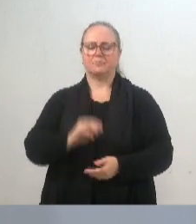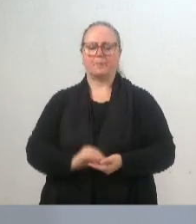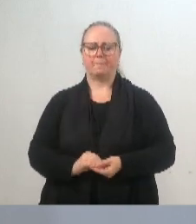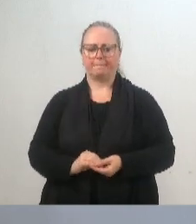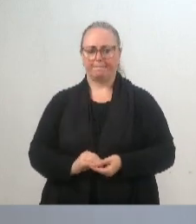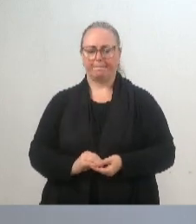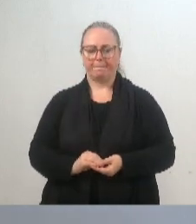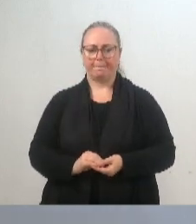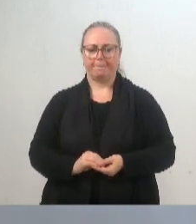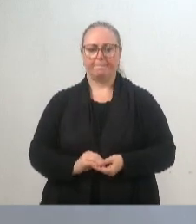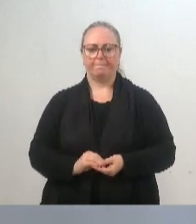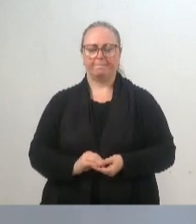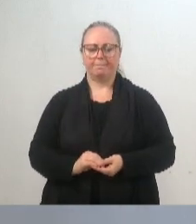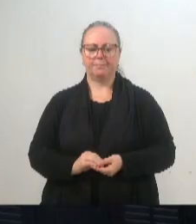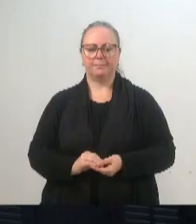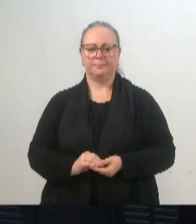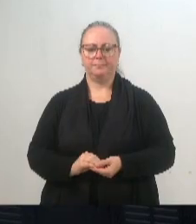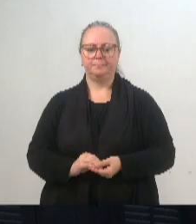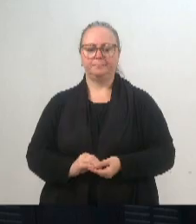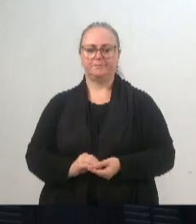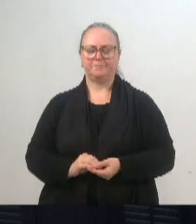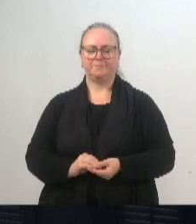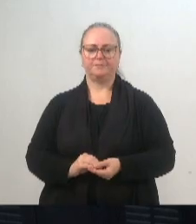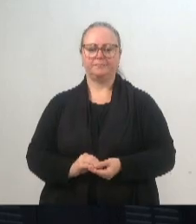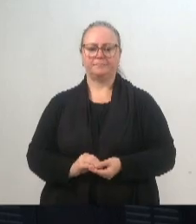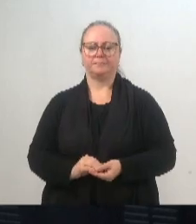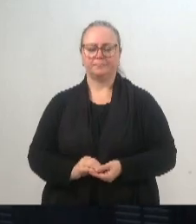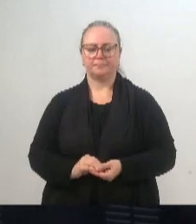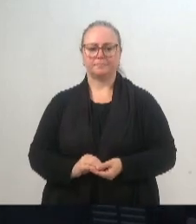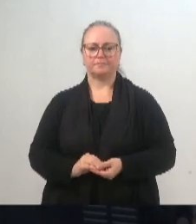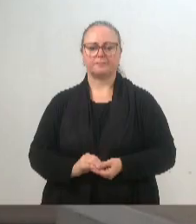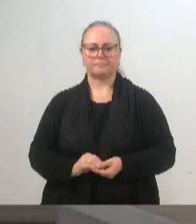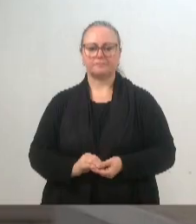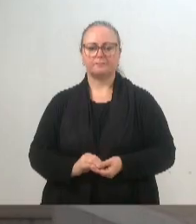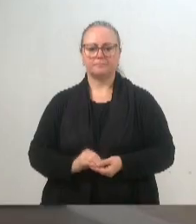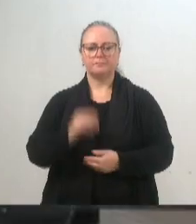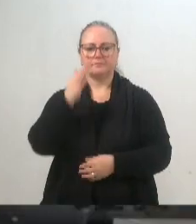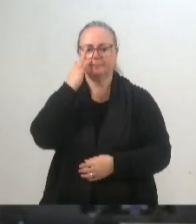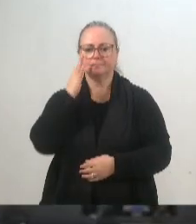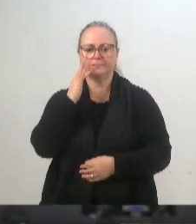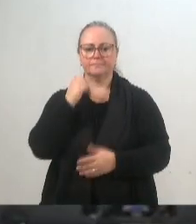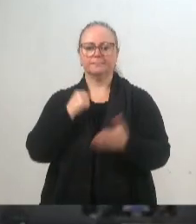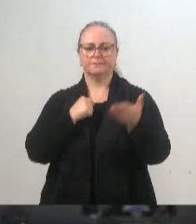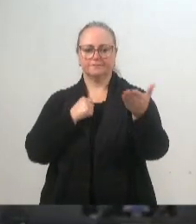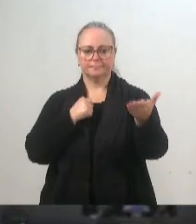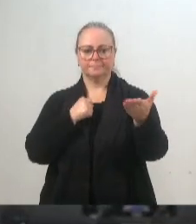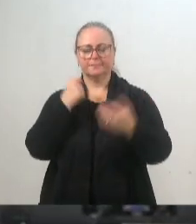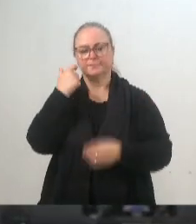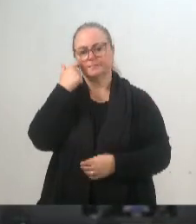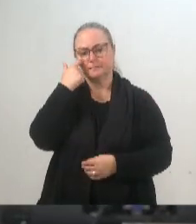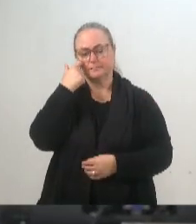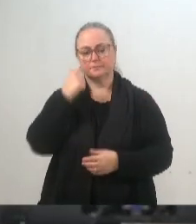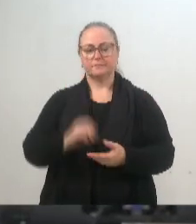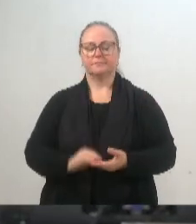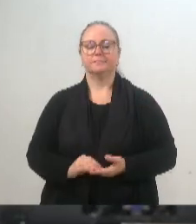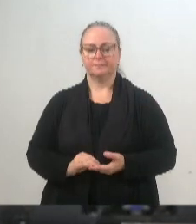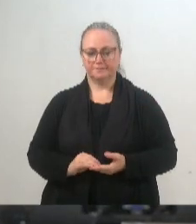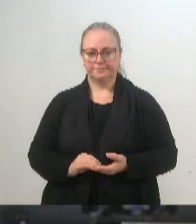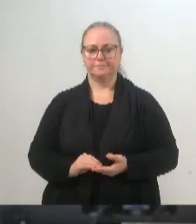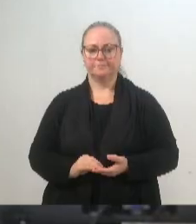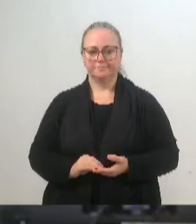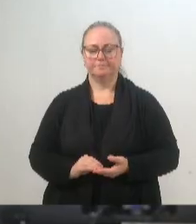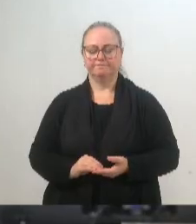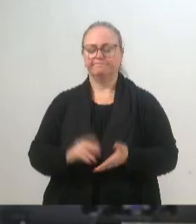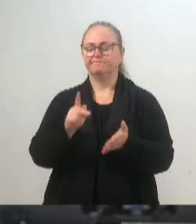parte. Ouça a parte, vereador Flávio Linhares. Vereador Diego, parabenizo pela sua fala,